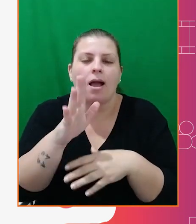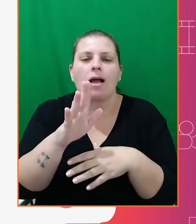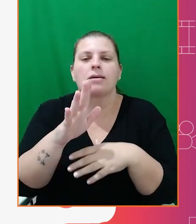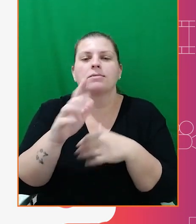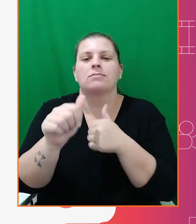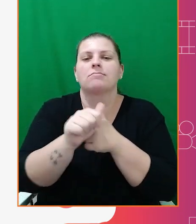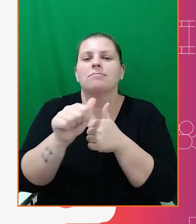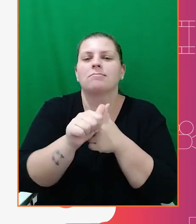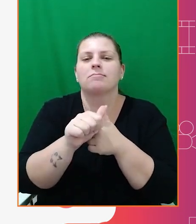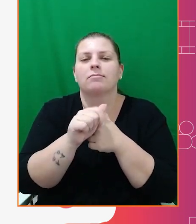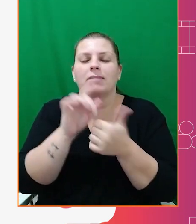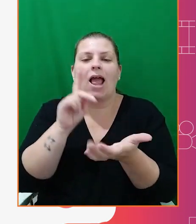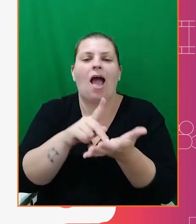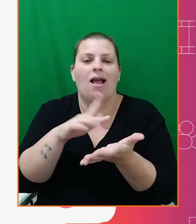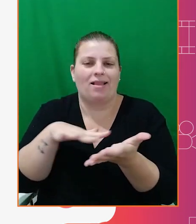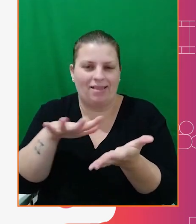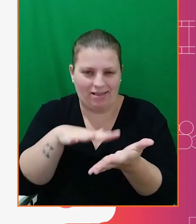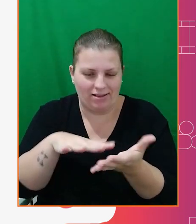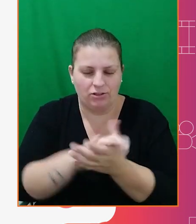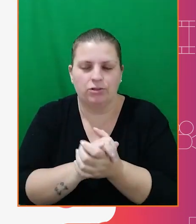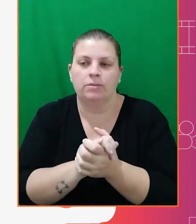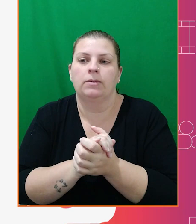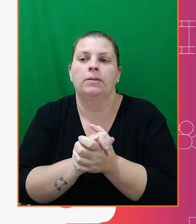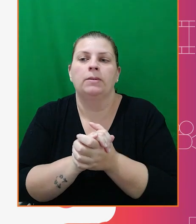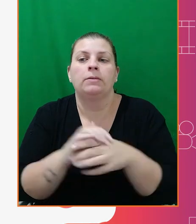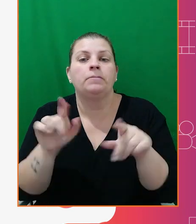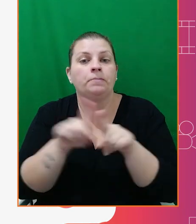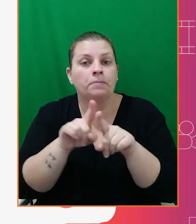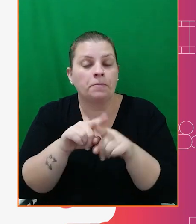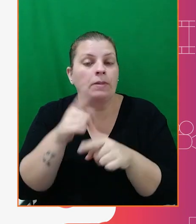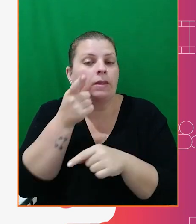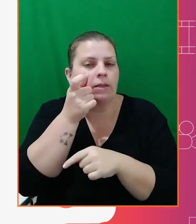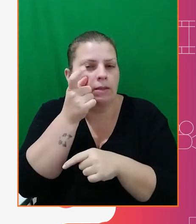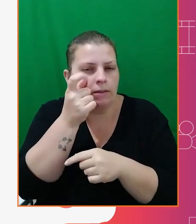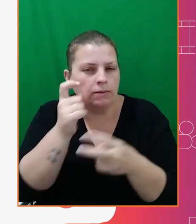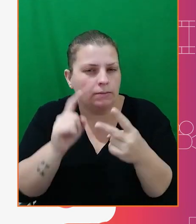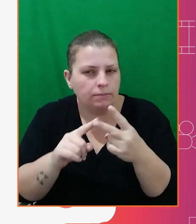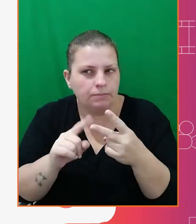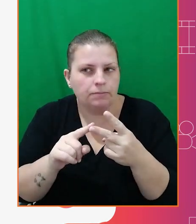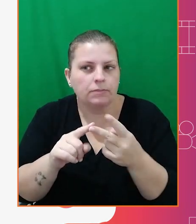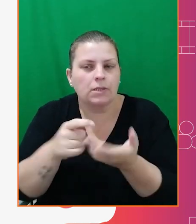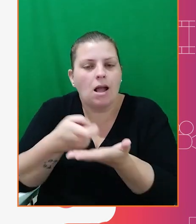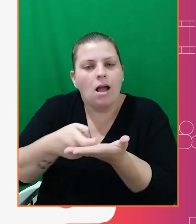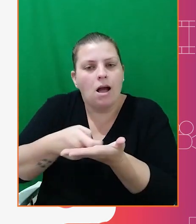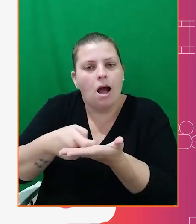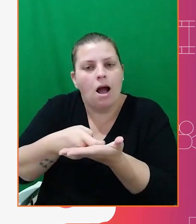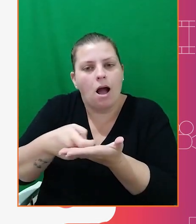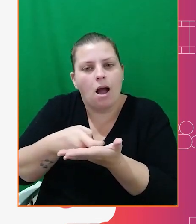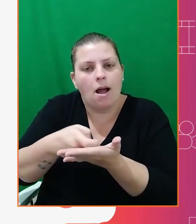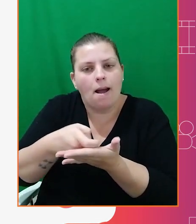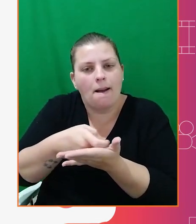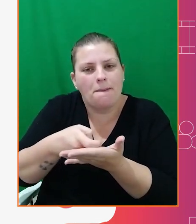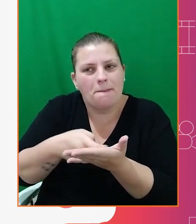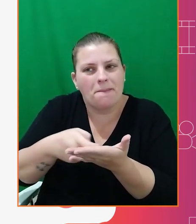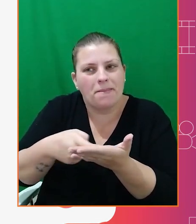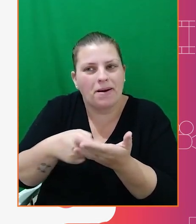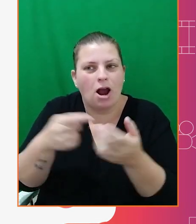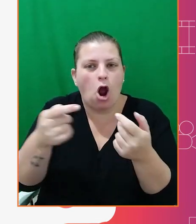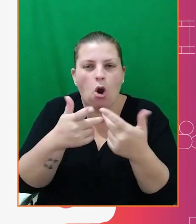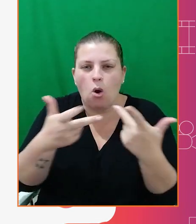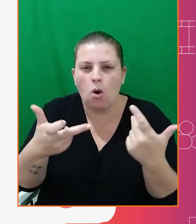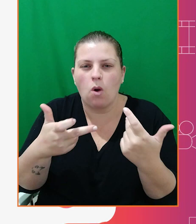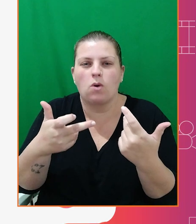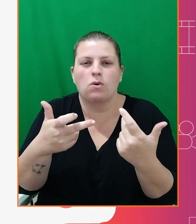enxerga. Outra coisa que é interessante é apagar as partes do esboço que não foram